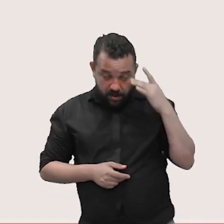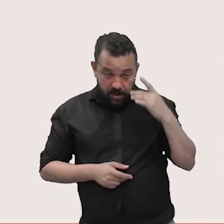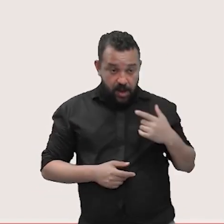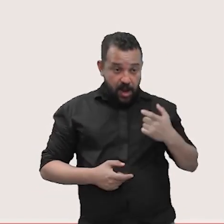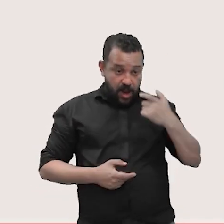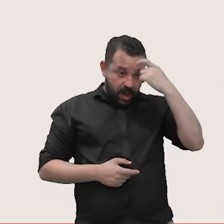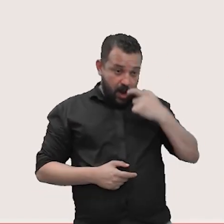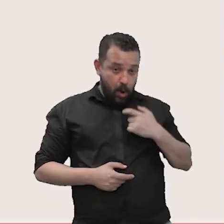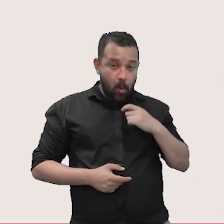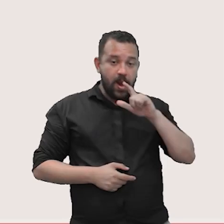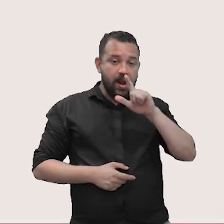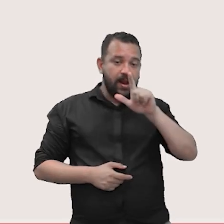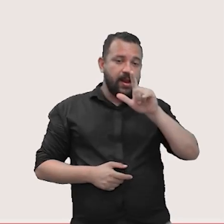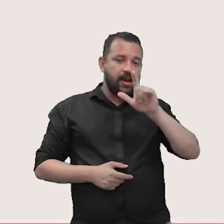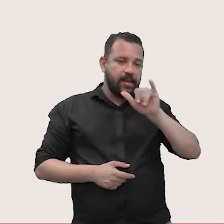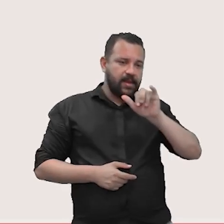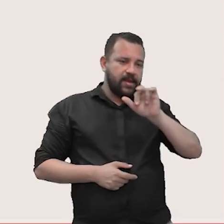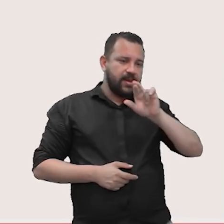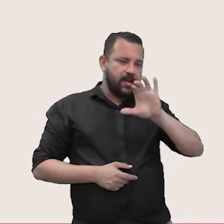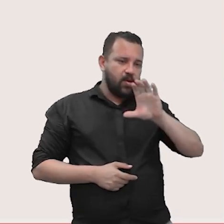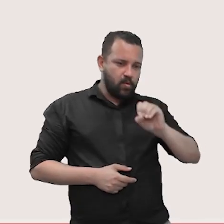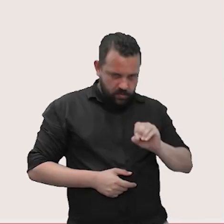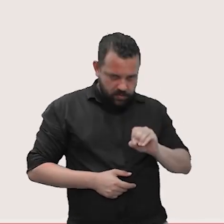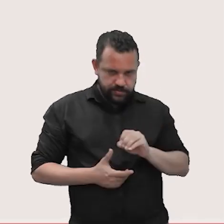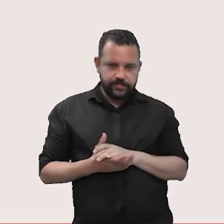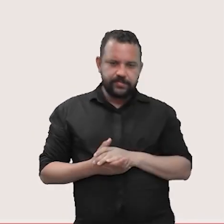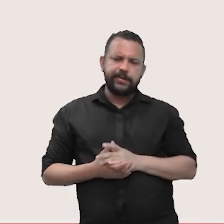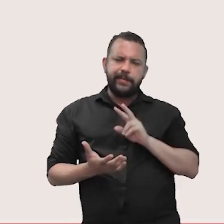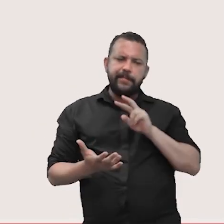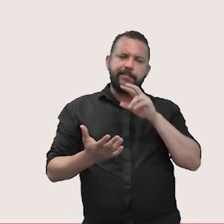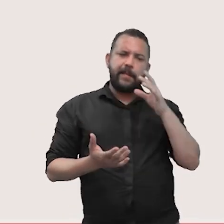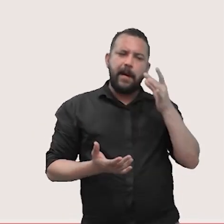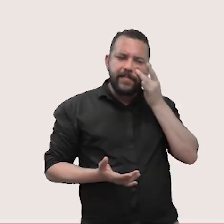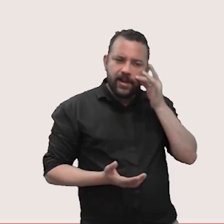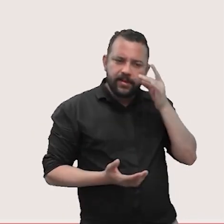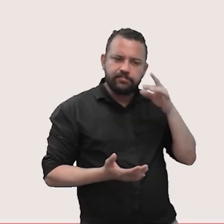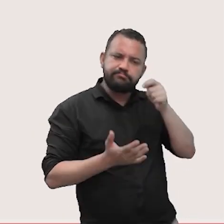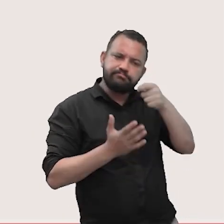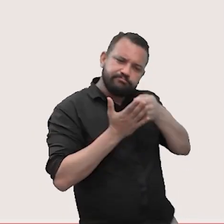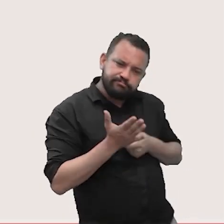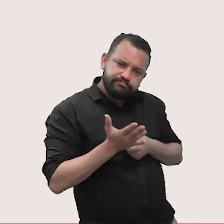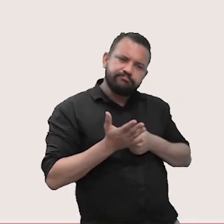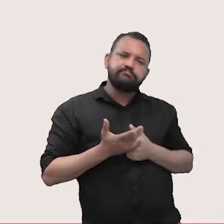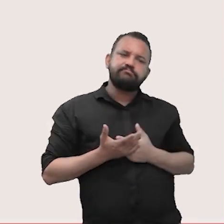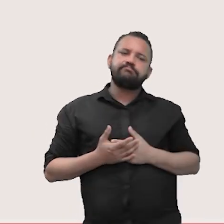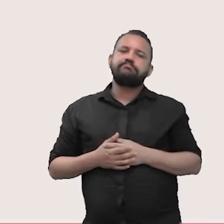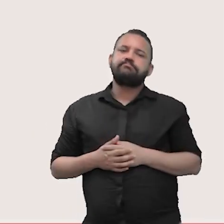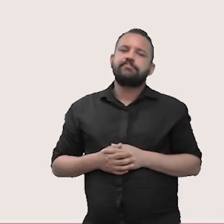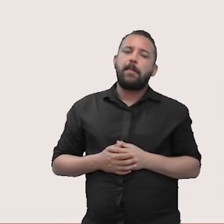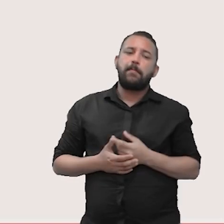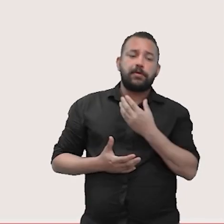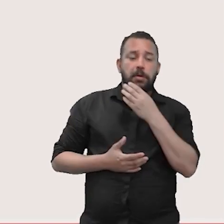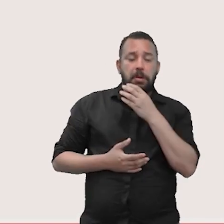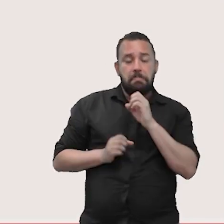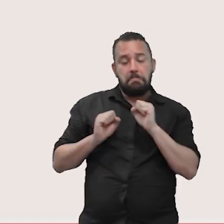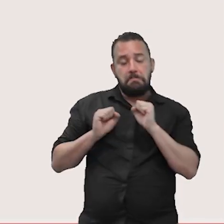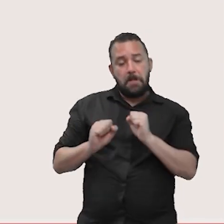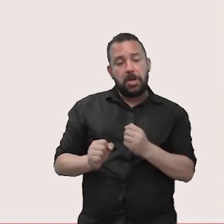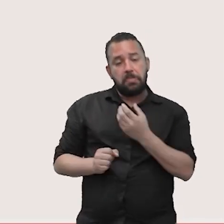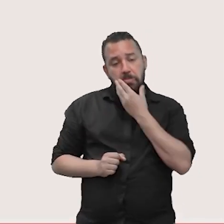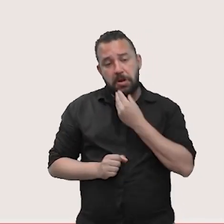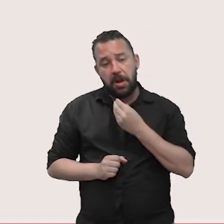eu lírico, né? O eu lírico está presente no texto. Esse eu lírico pode ser do gênero masculino ou do gênero